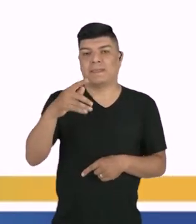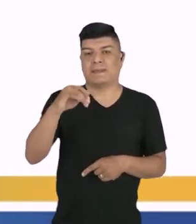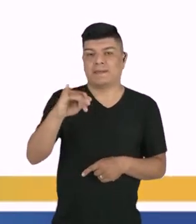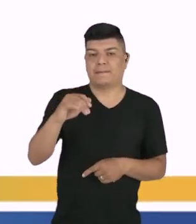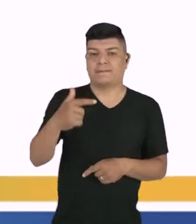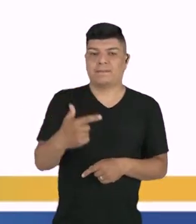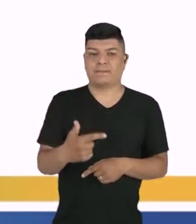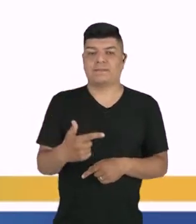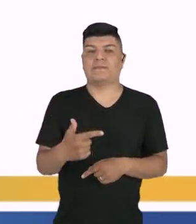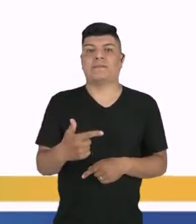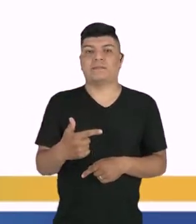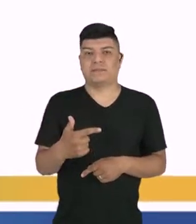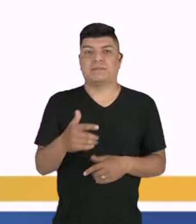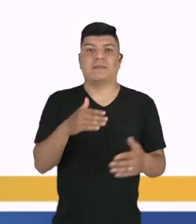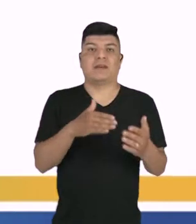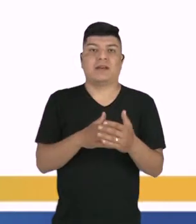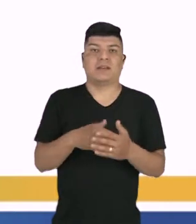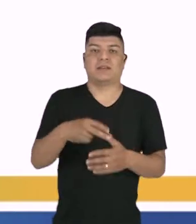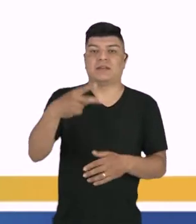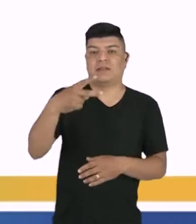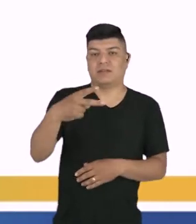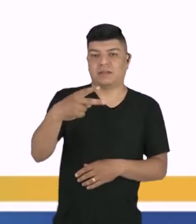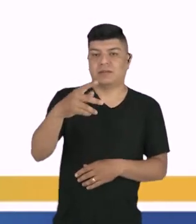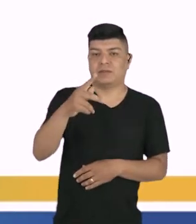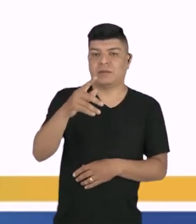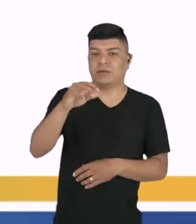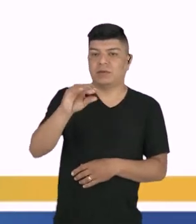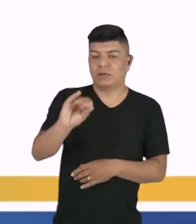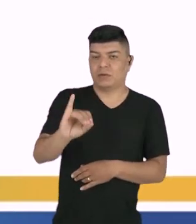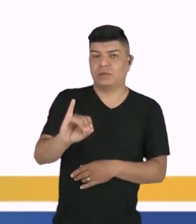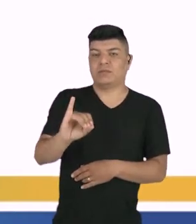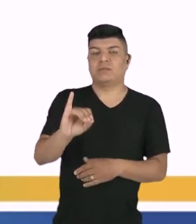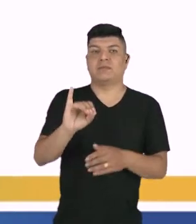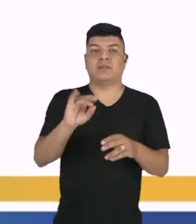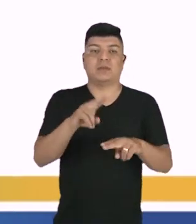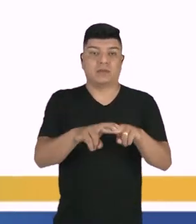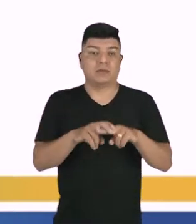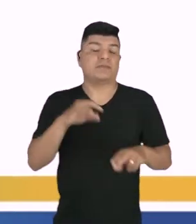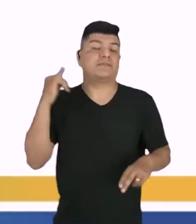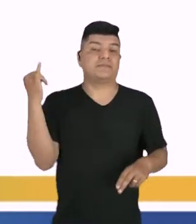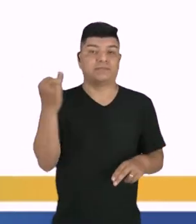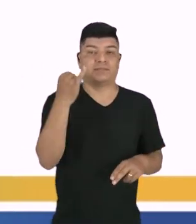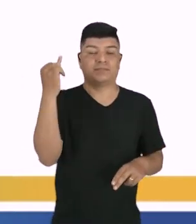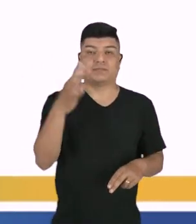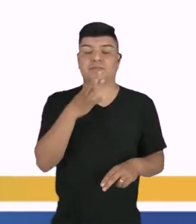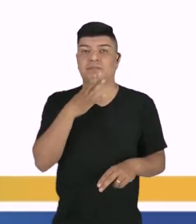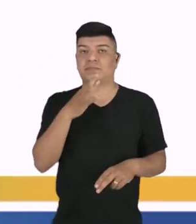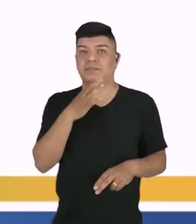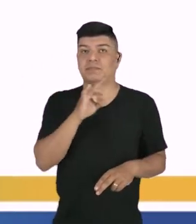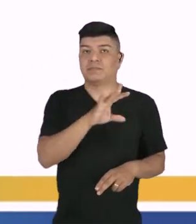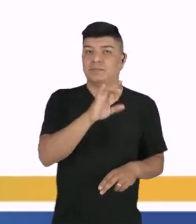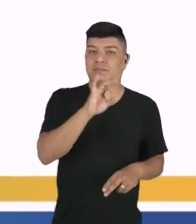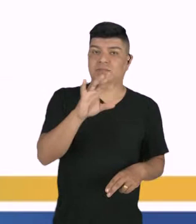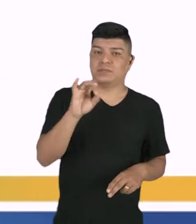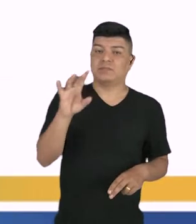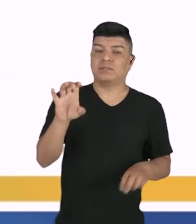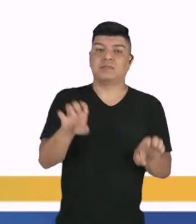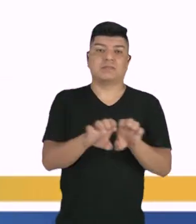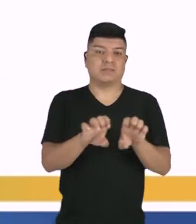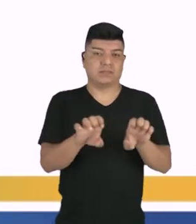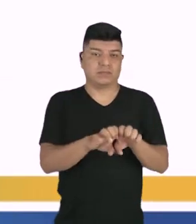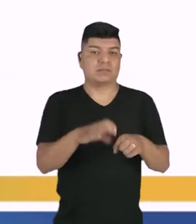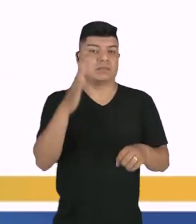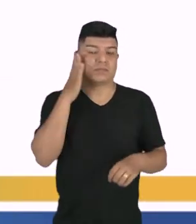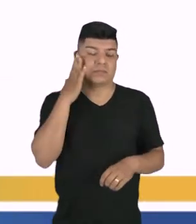2 até 2π. Muito importante conhecermos os sinais das funções, né?